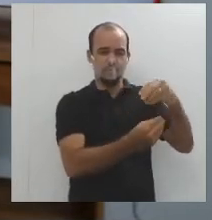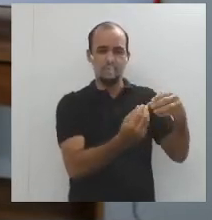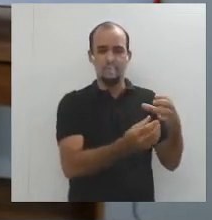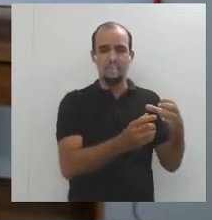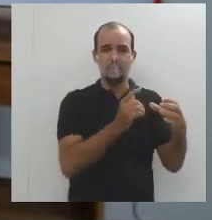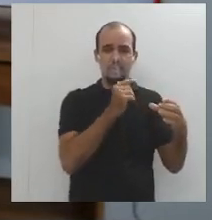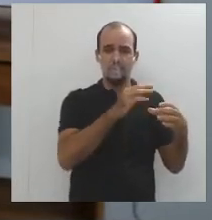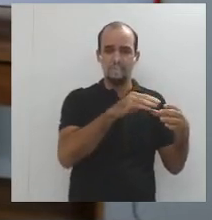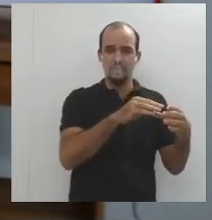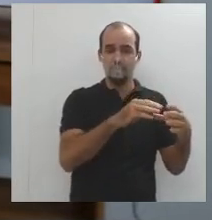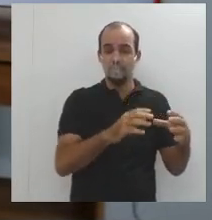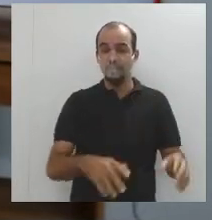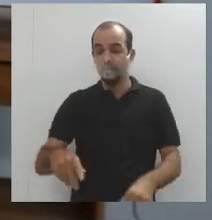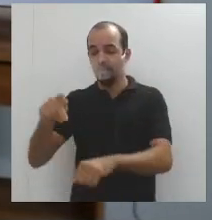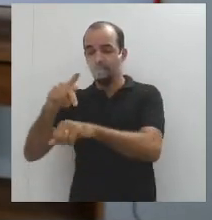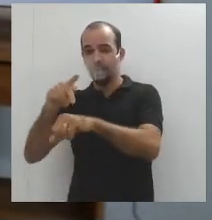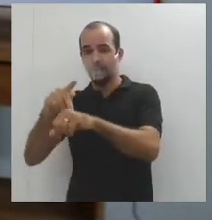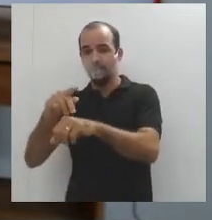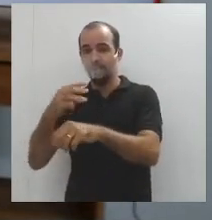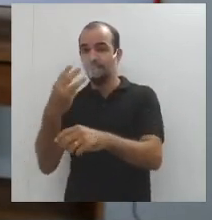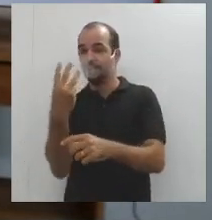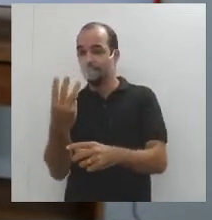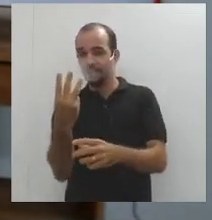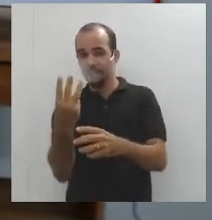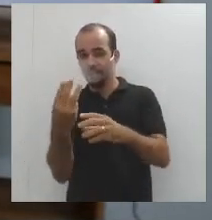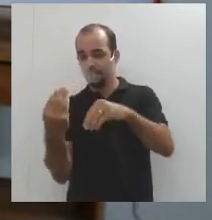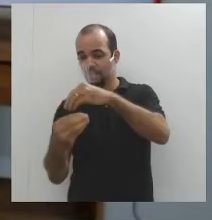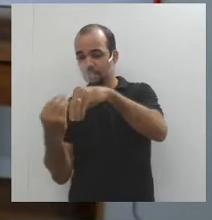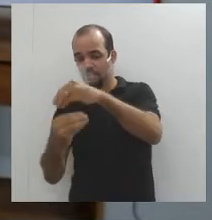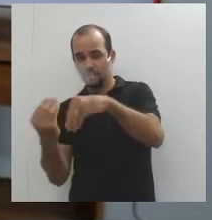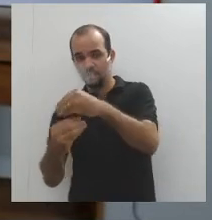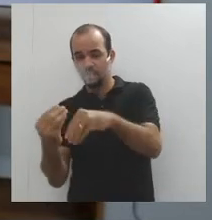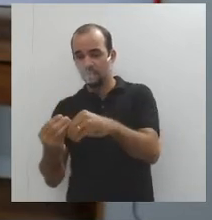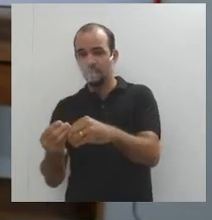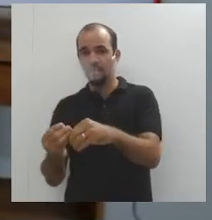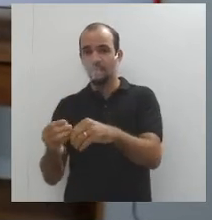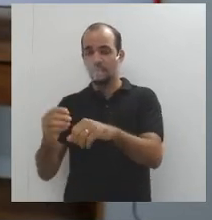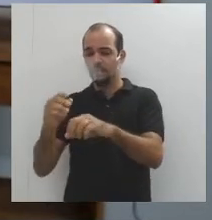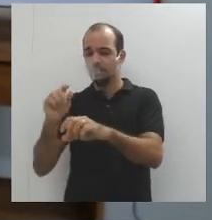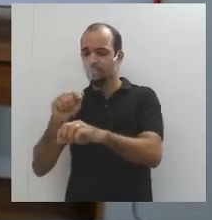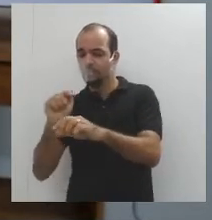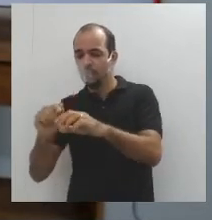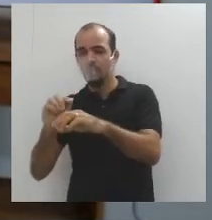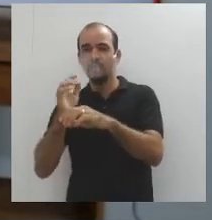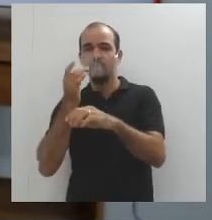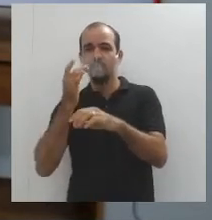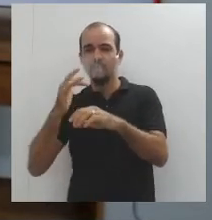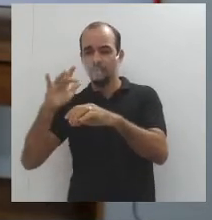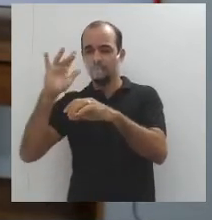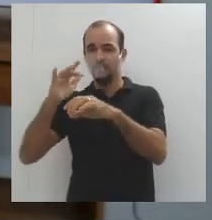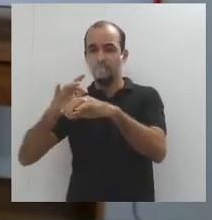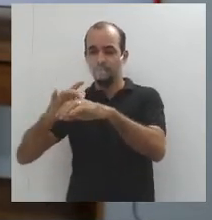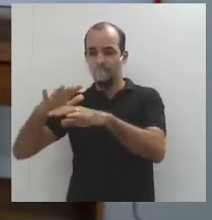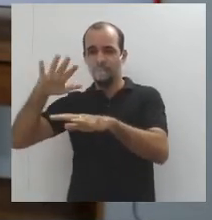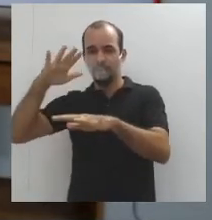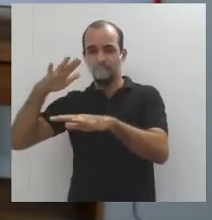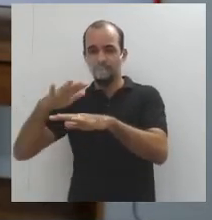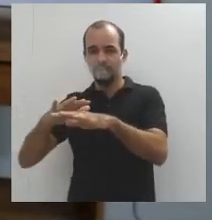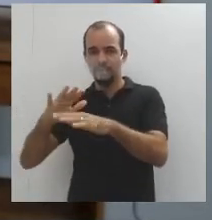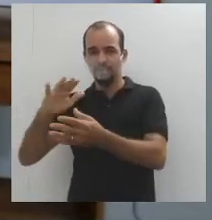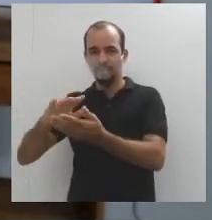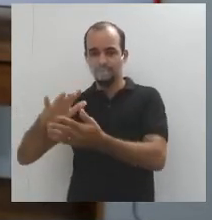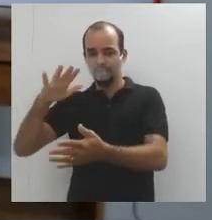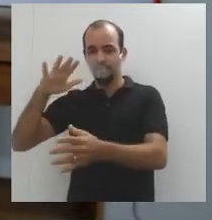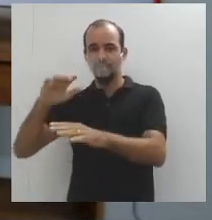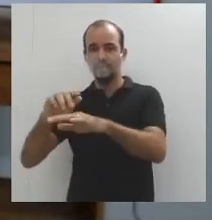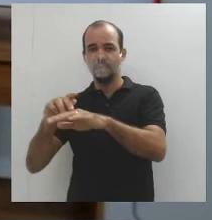pontos brilhantes, pontos escuros e eu tenho a massa acinzentada. Olha só, gente, aqui eu tenho